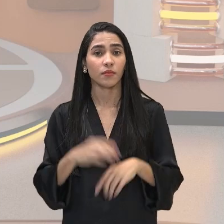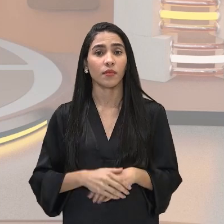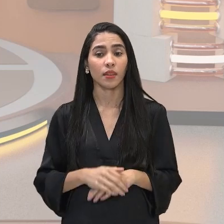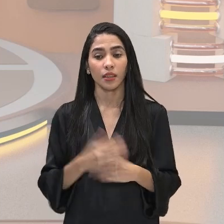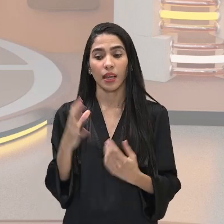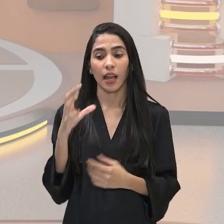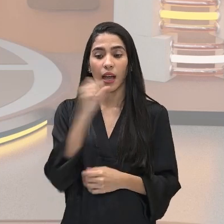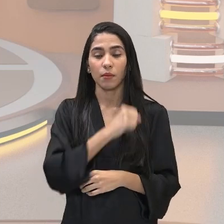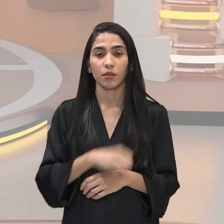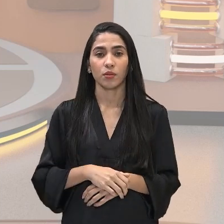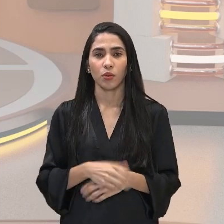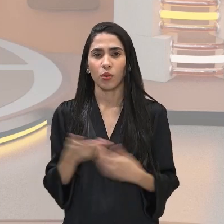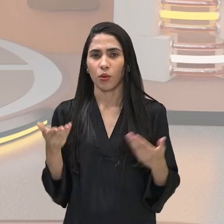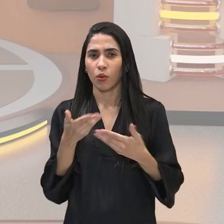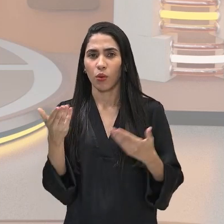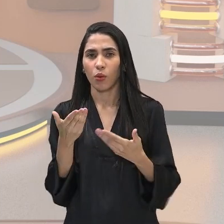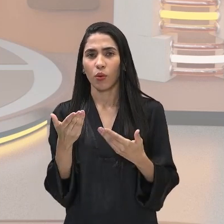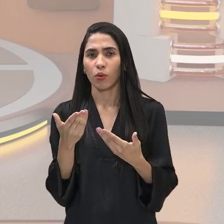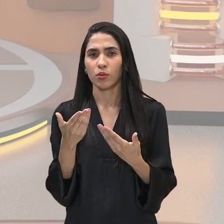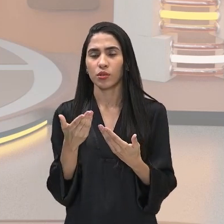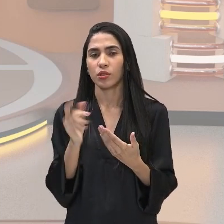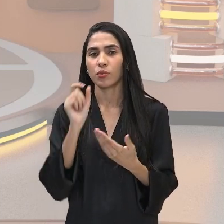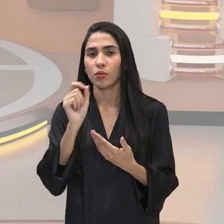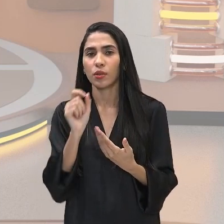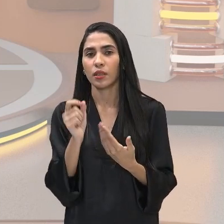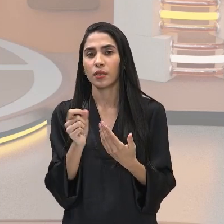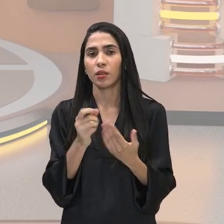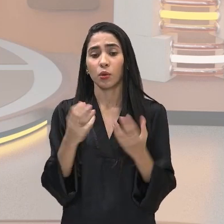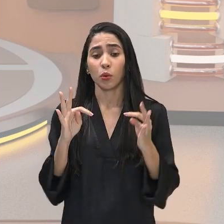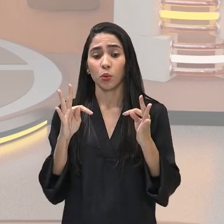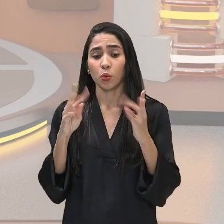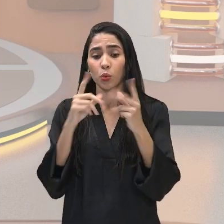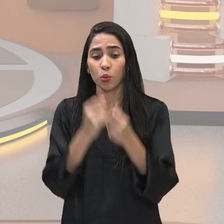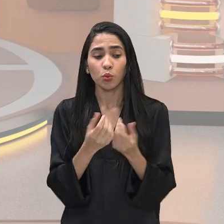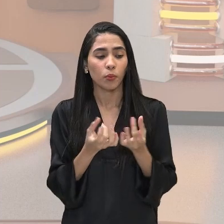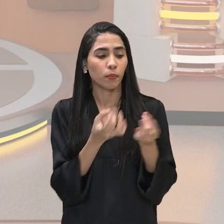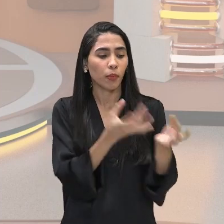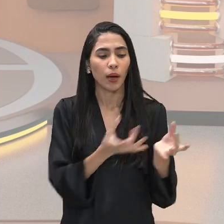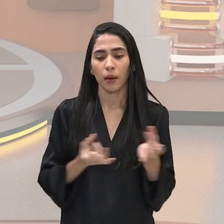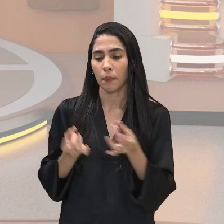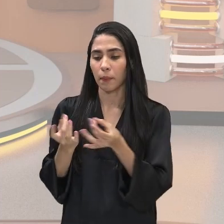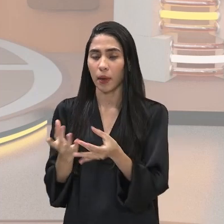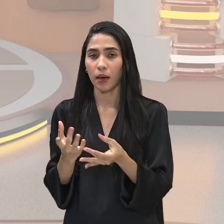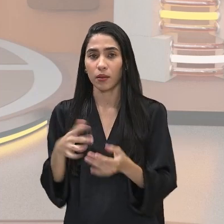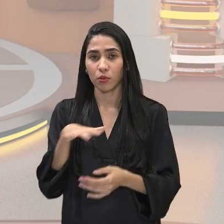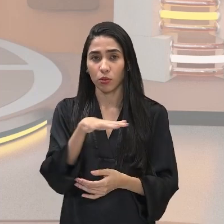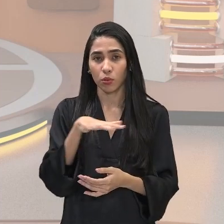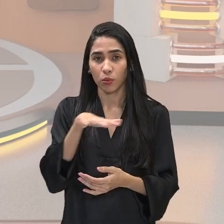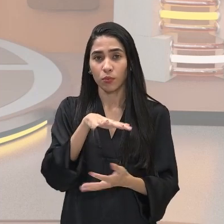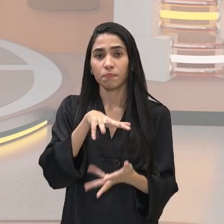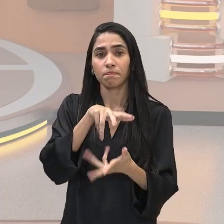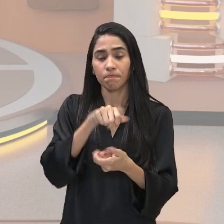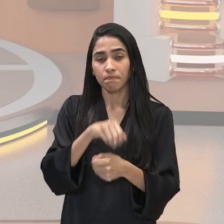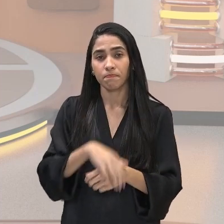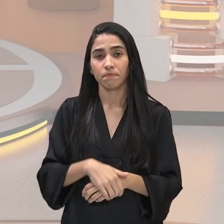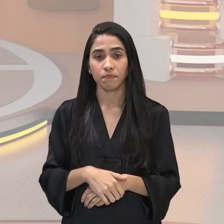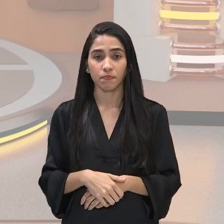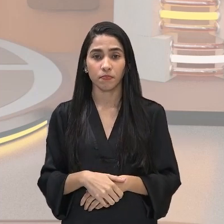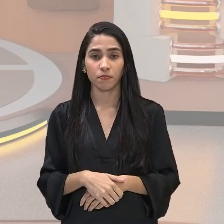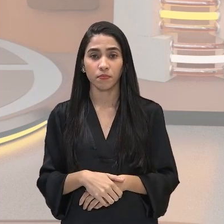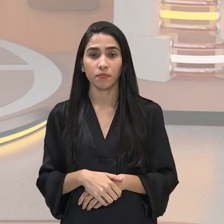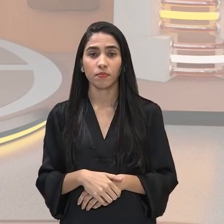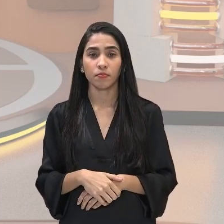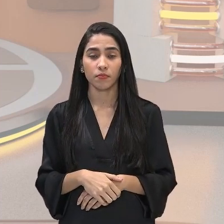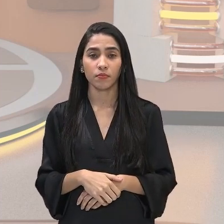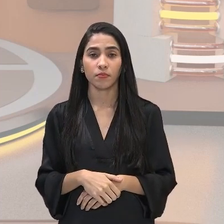velocidade. Nada mais é feito para durar. Tudo é descartável no nosso mundo de hoje, né? E a gente